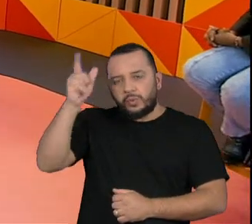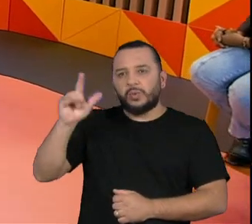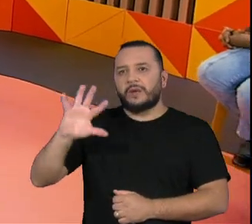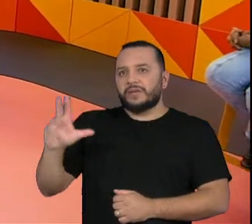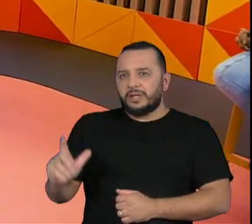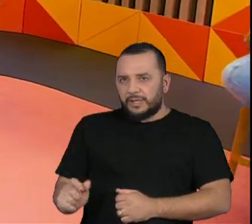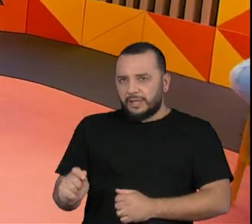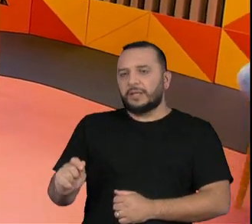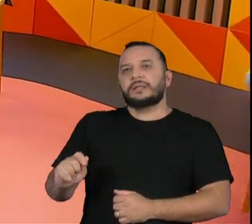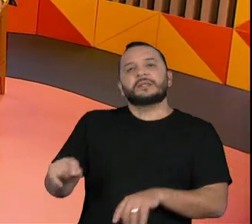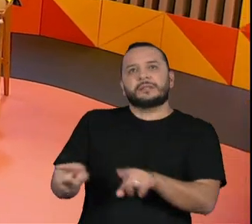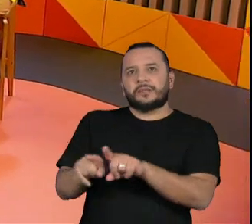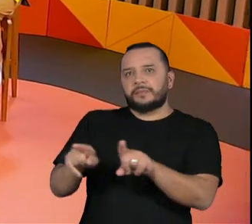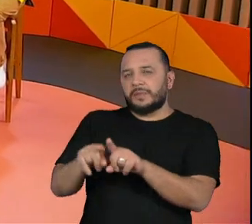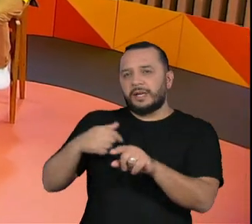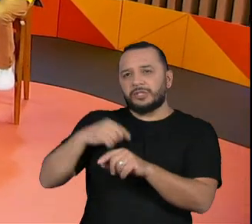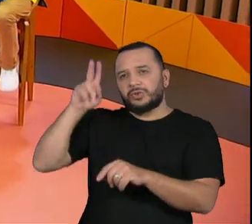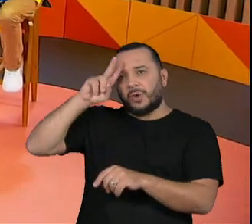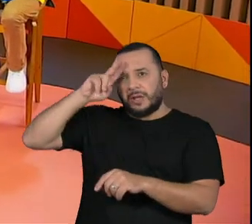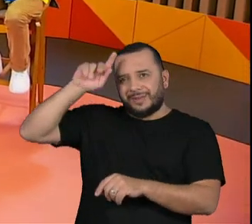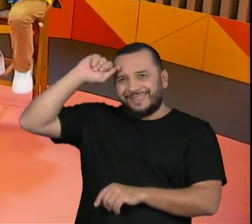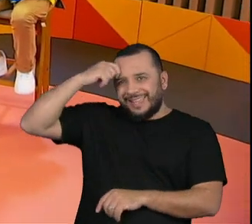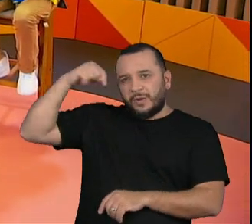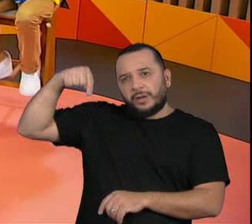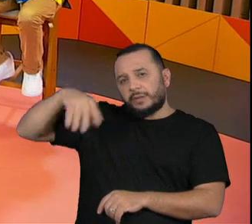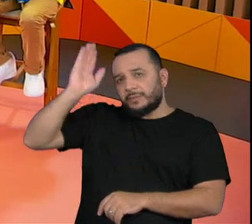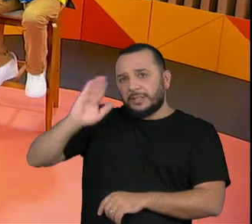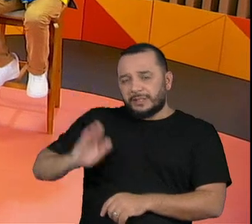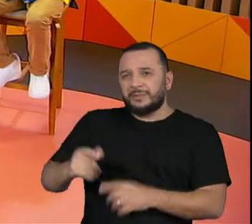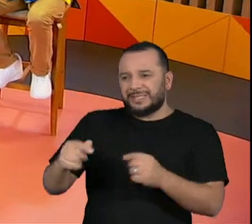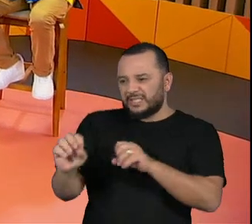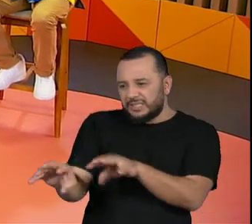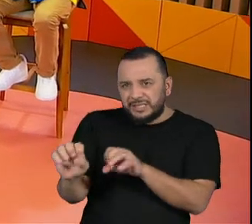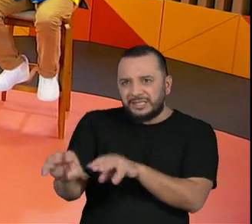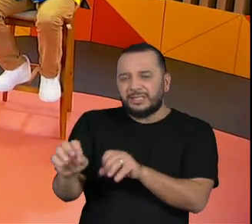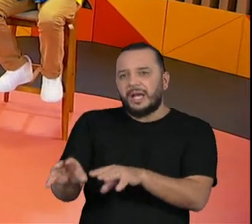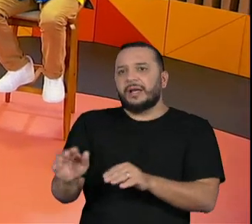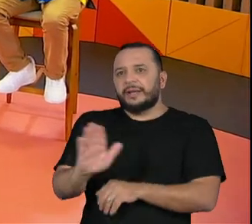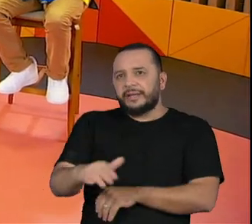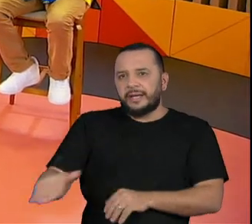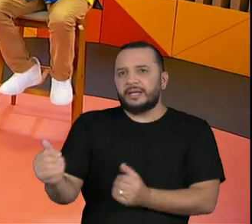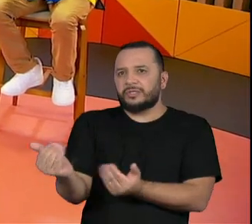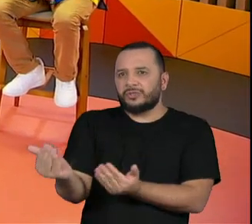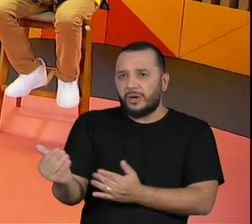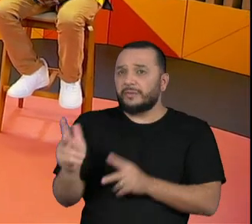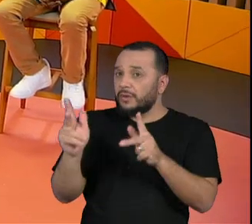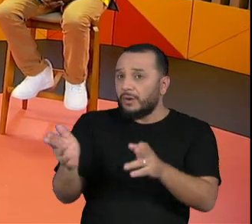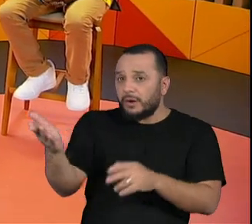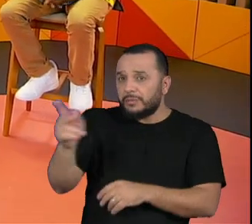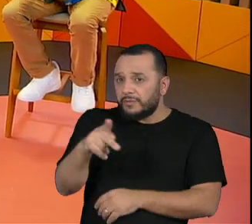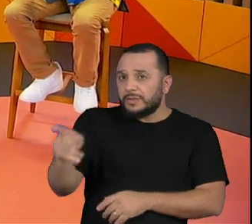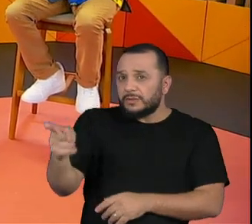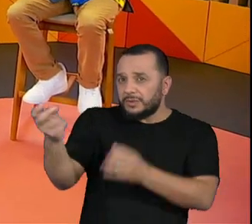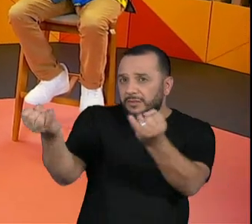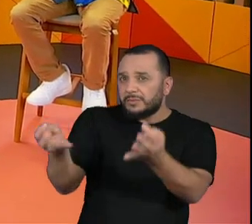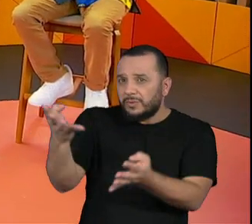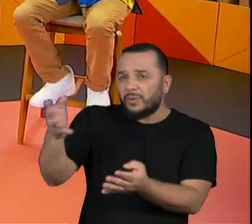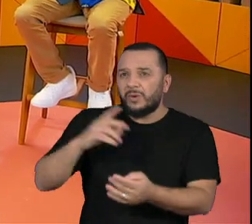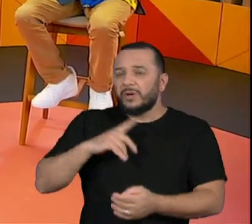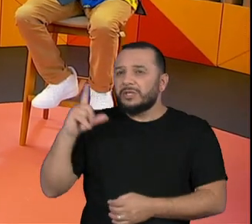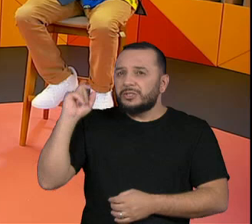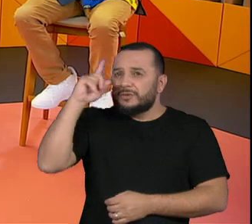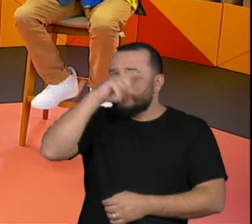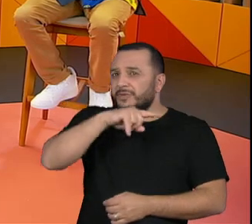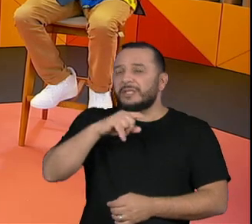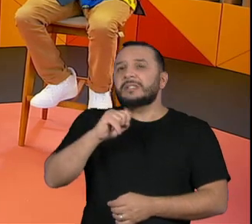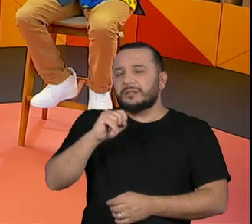um fator epistemológico para a formação das crianças, dos jovens. Inclusive, a própria professora na reportagem traz a dificuldade que nós